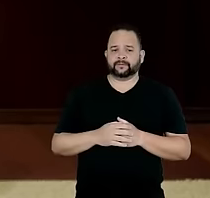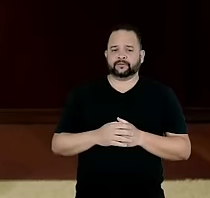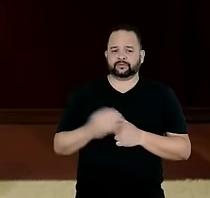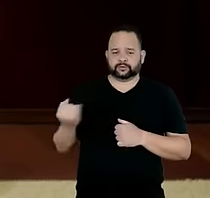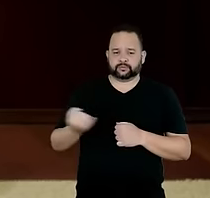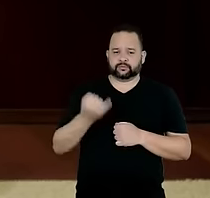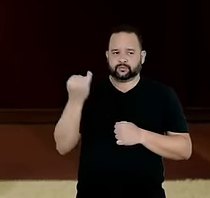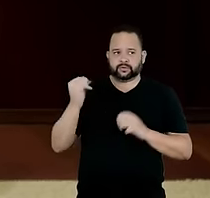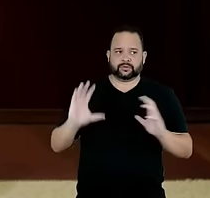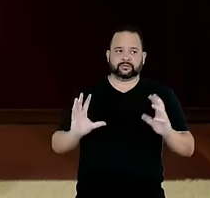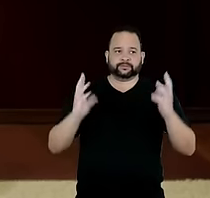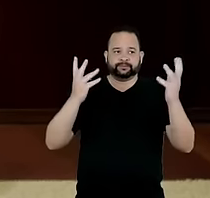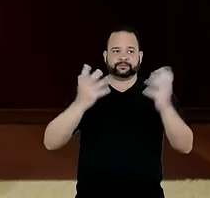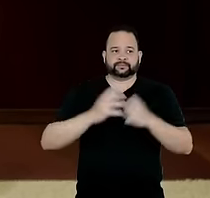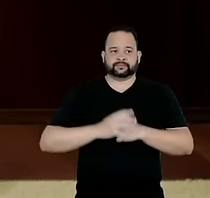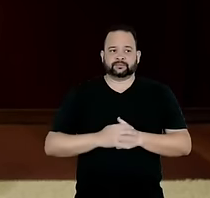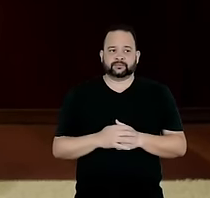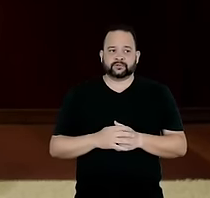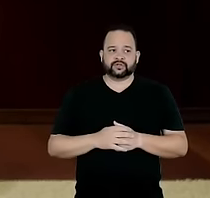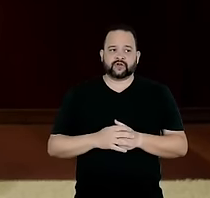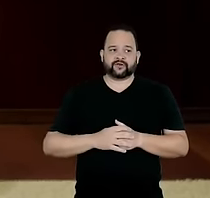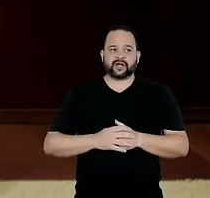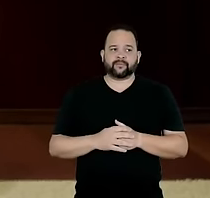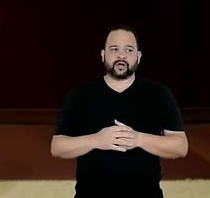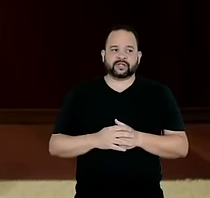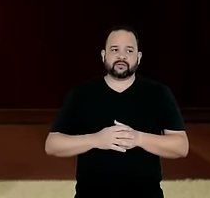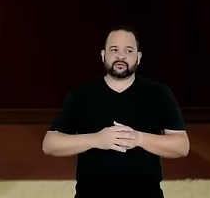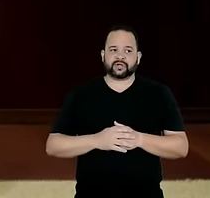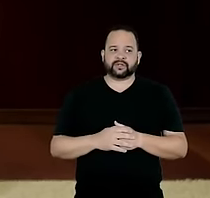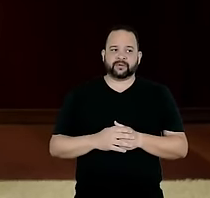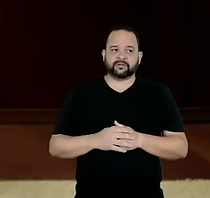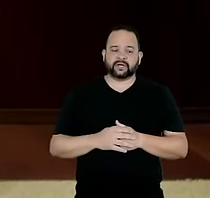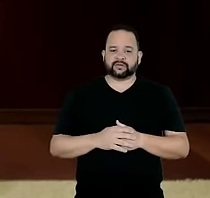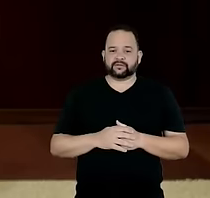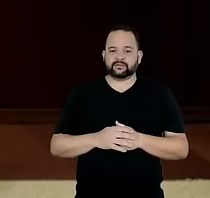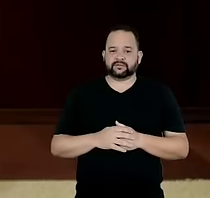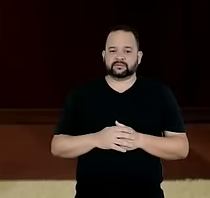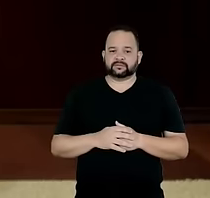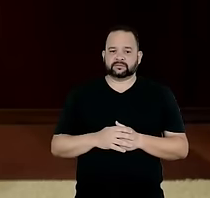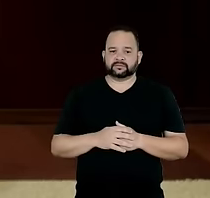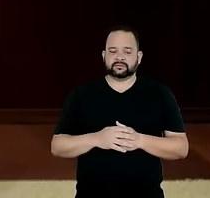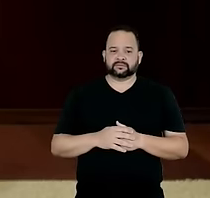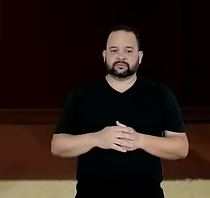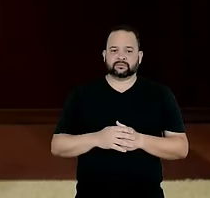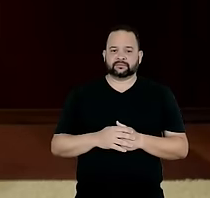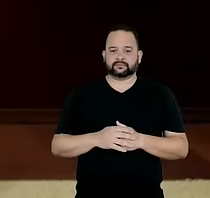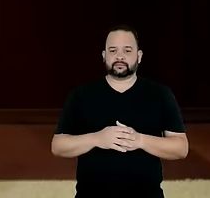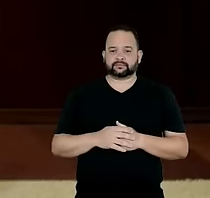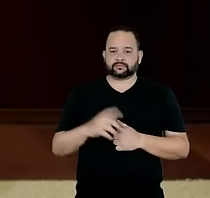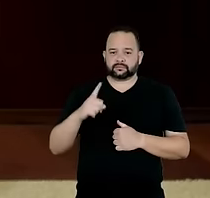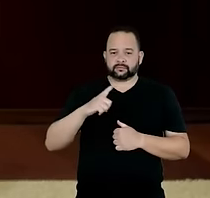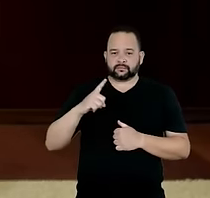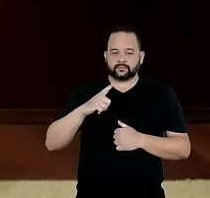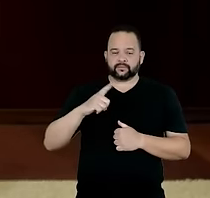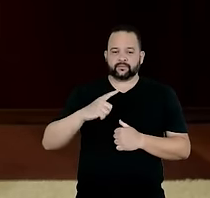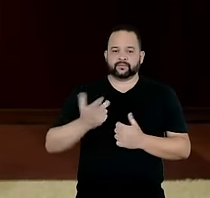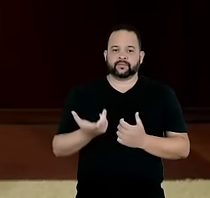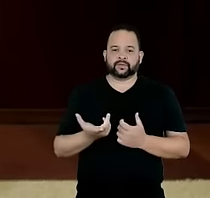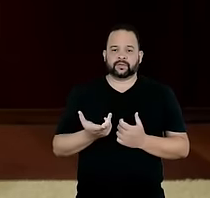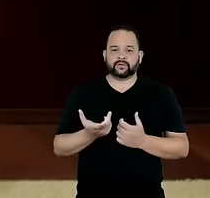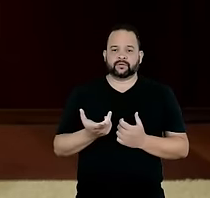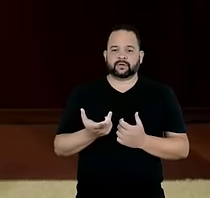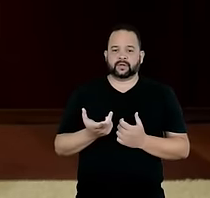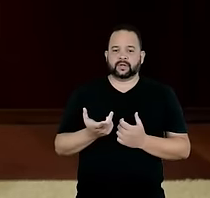milimétrico né milimétrico eu sei que tem muita gente acompanhando não só nossos clientes Tem muita gente que tá no evento aproveitando aqui a quantidade de